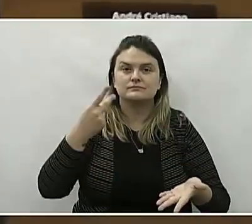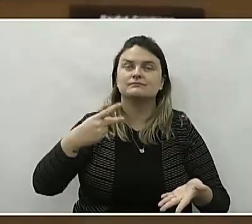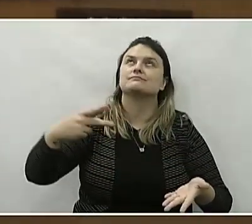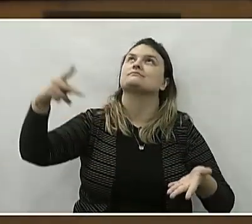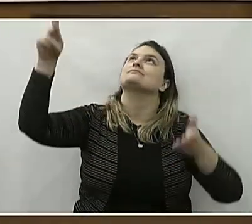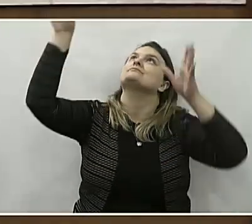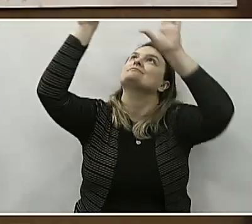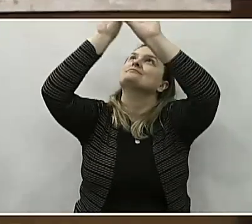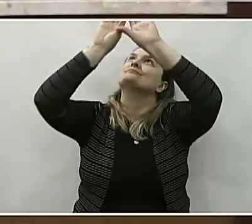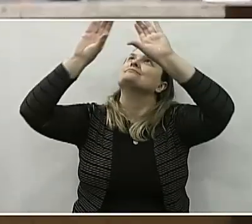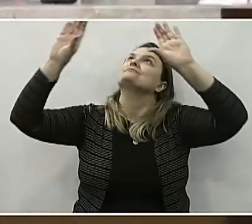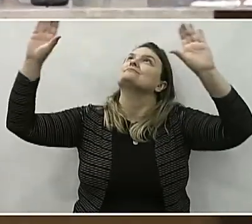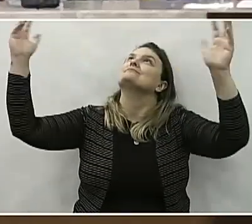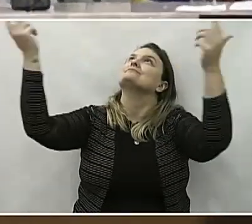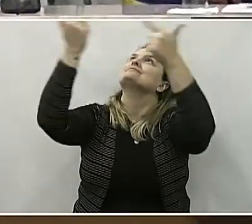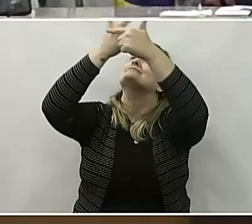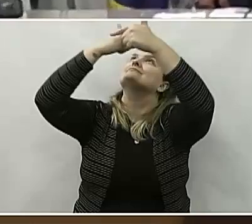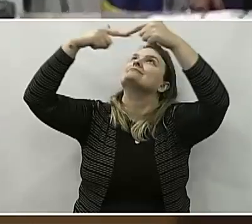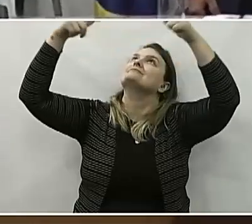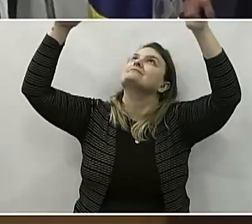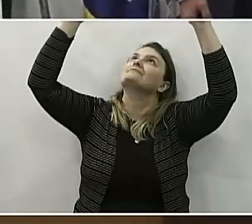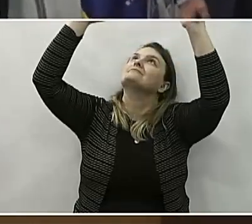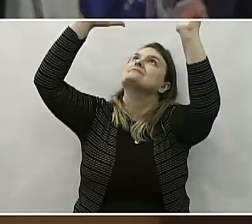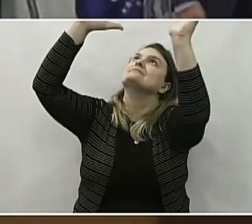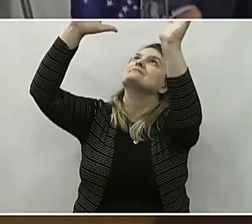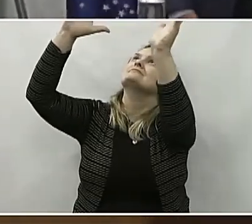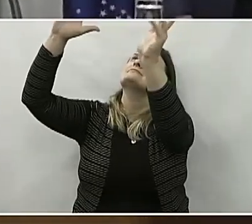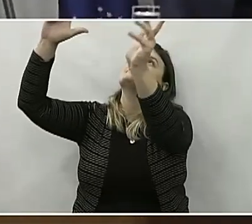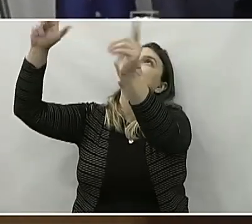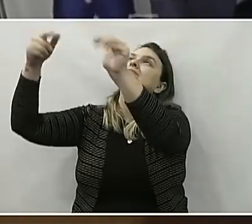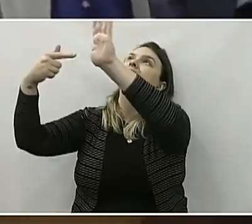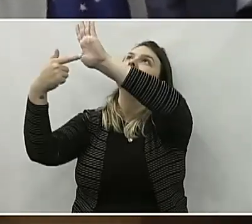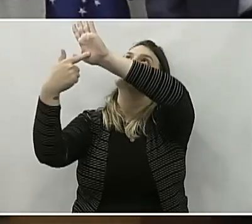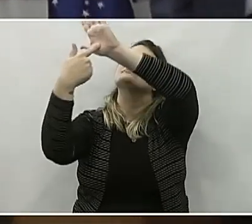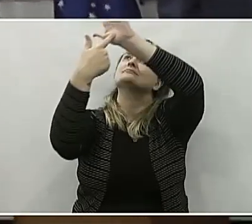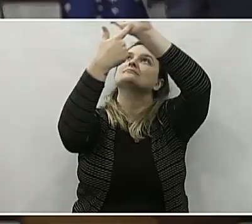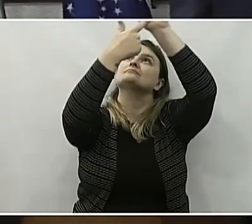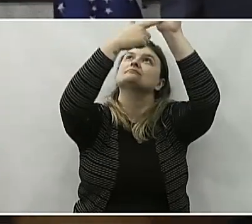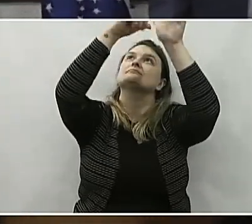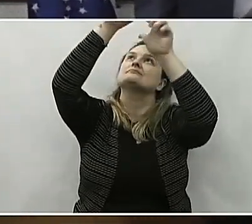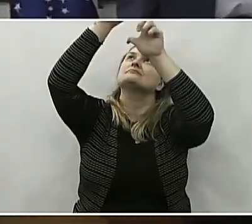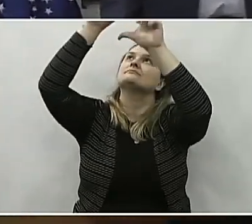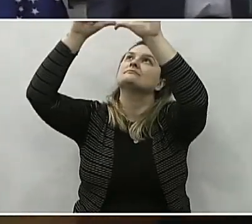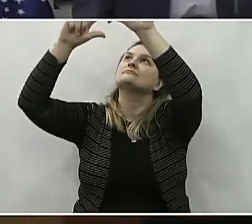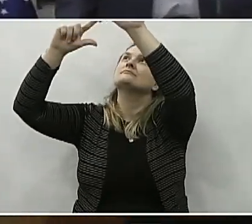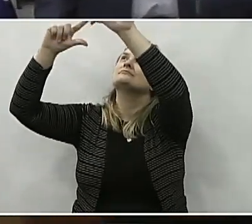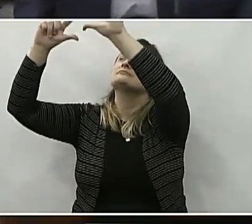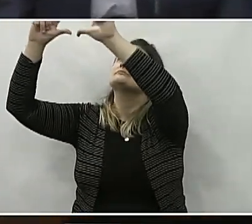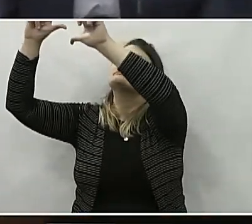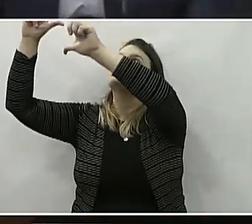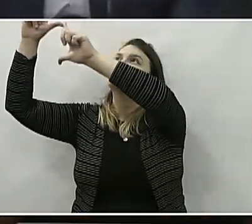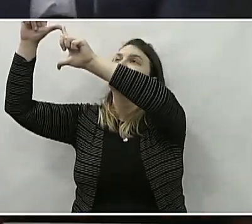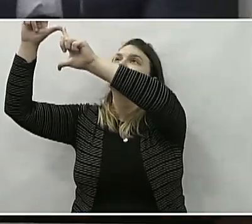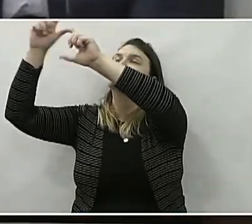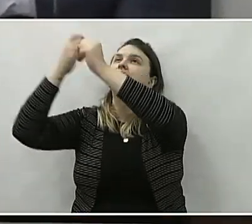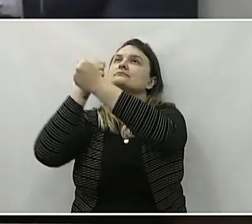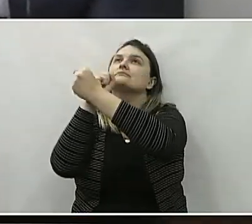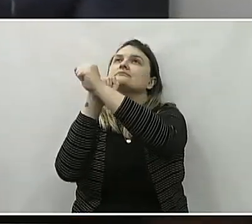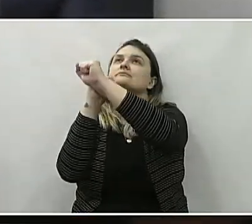desce. Sim, teu formoso céu, rei sonho límpido, a imagem do cruzeiro